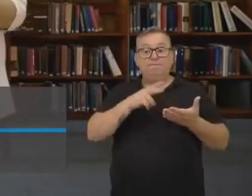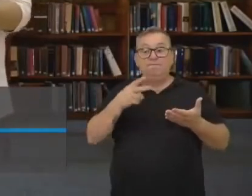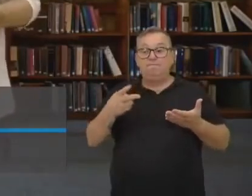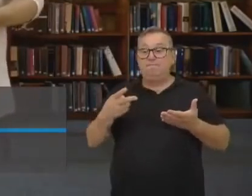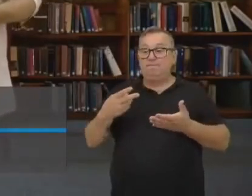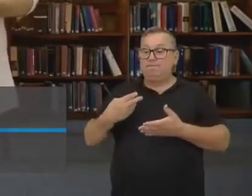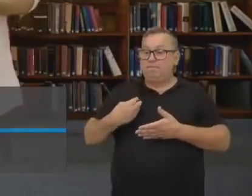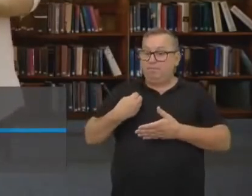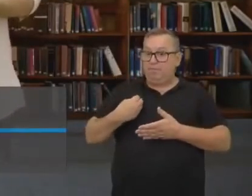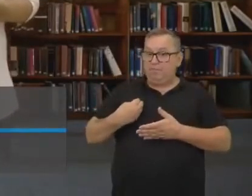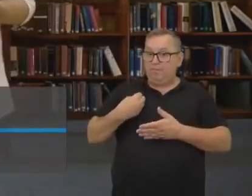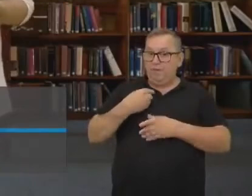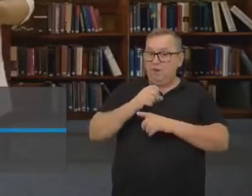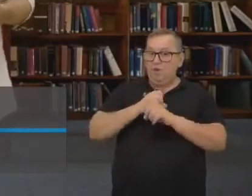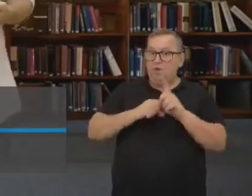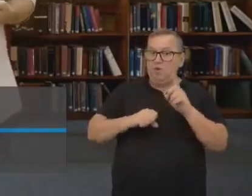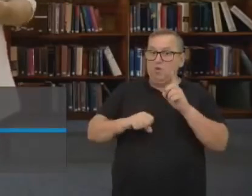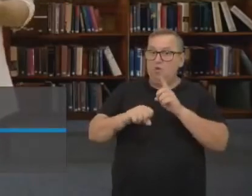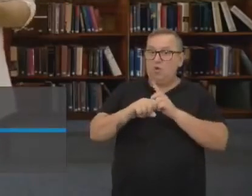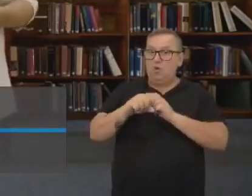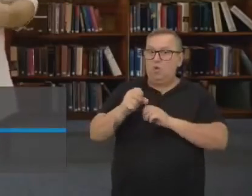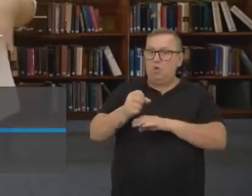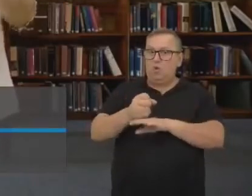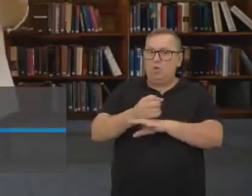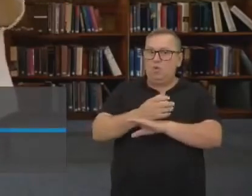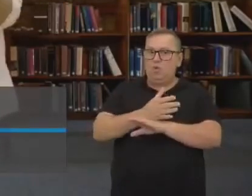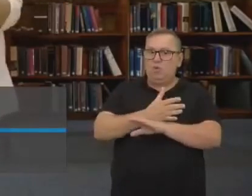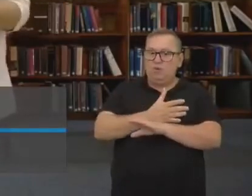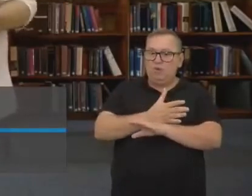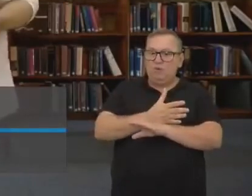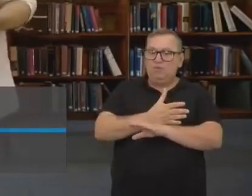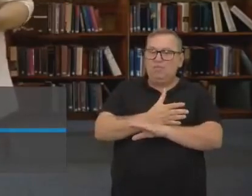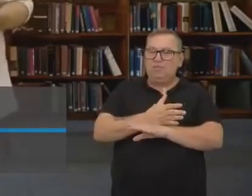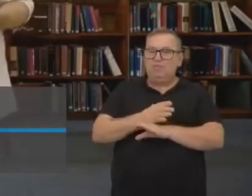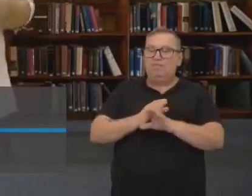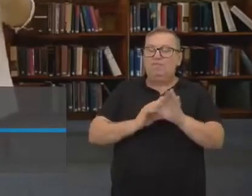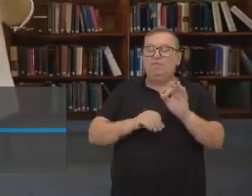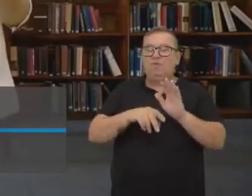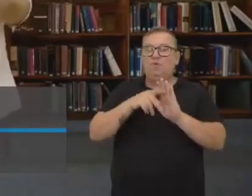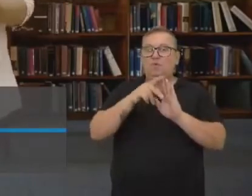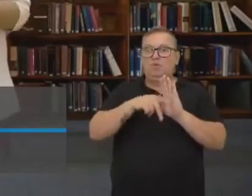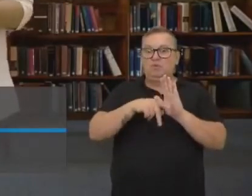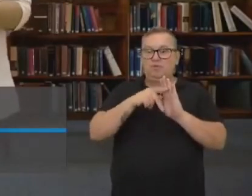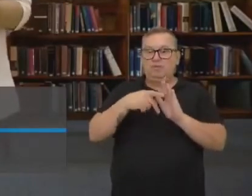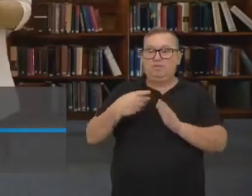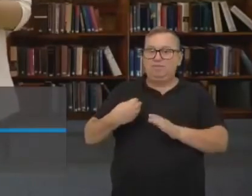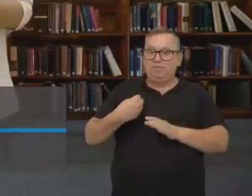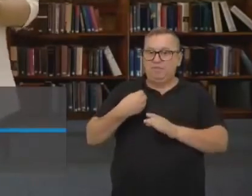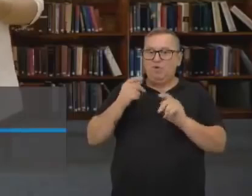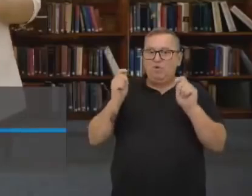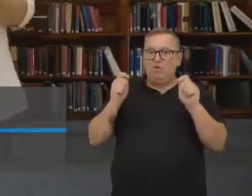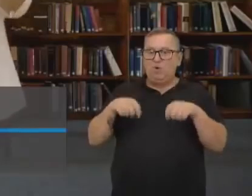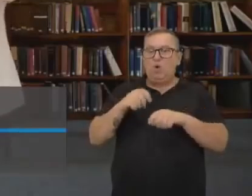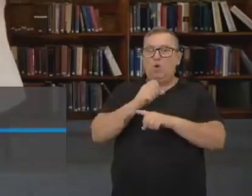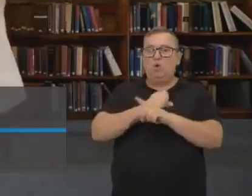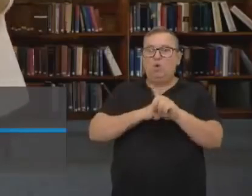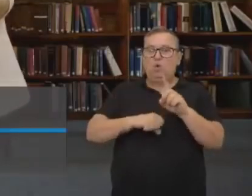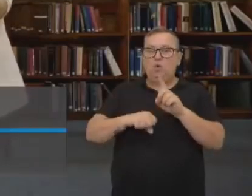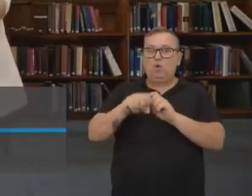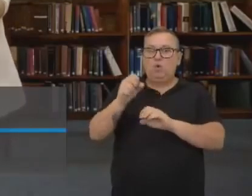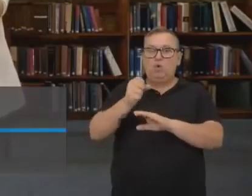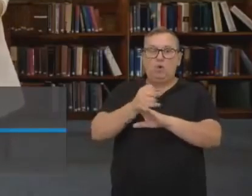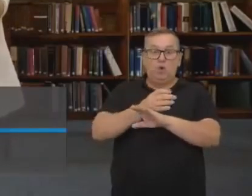as socioemocionais, até ligando aqui com como a gente fala do projeto de vida, as nossas competências socioemocionais, para dentro